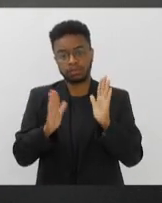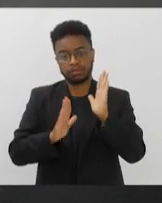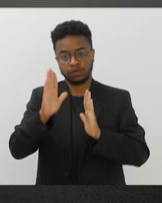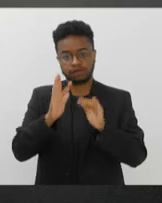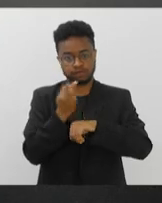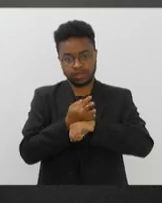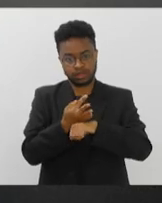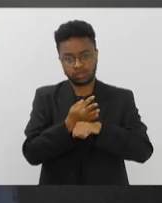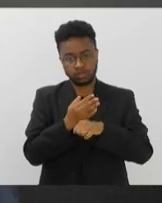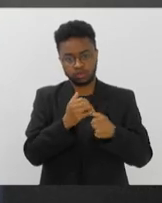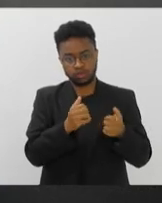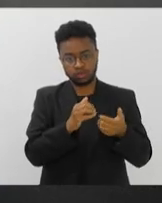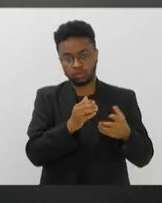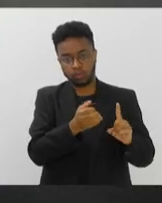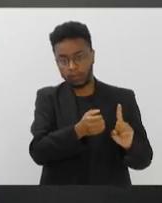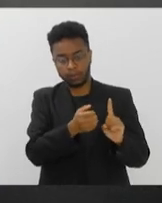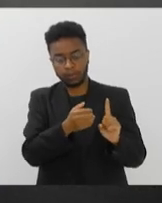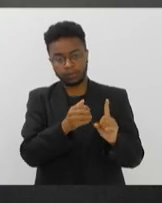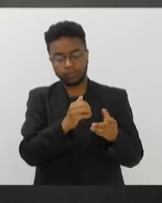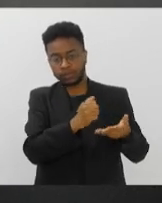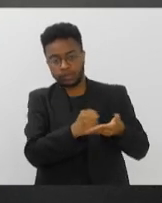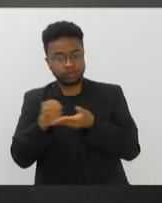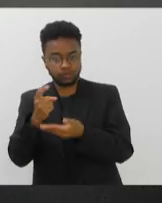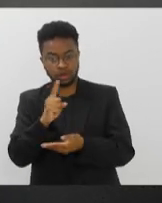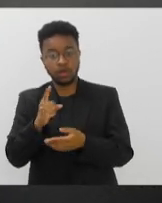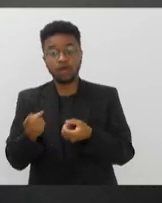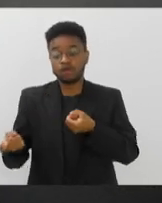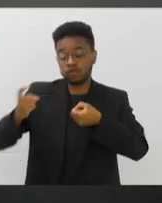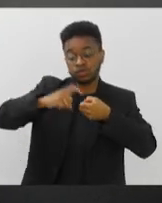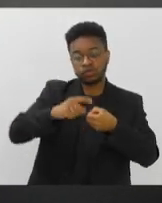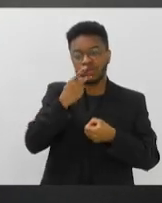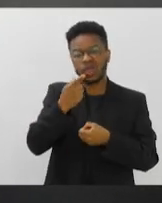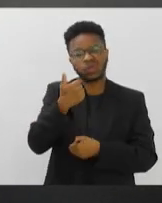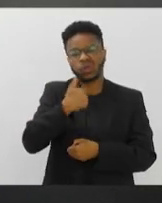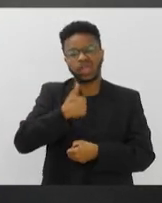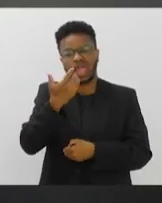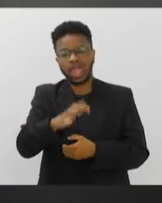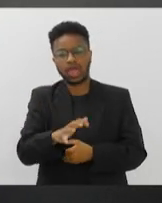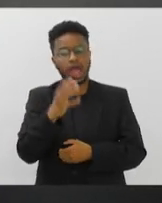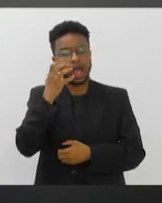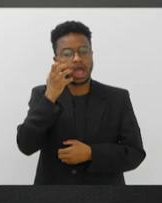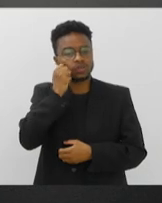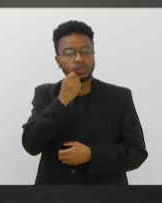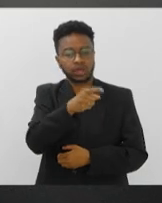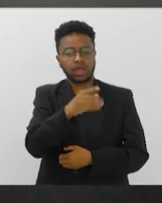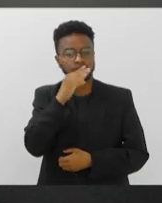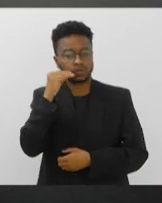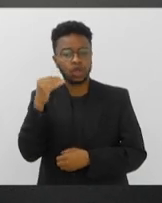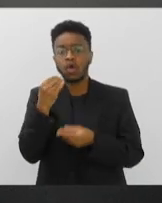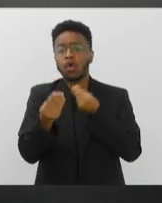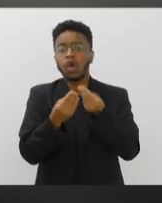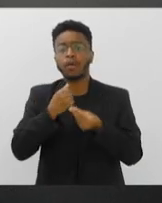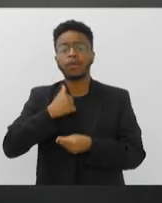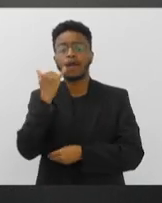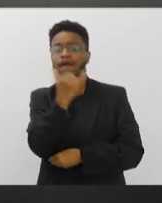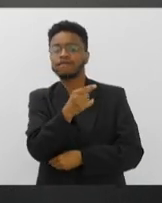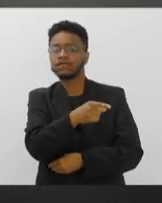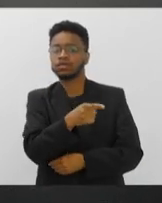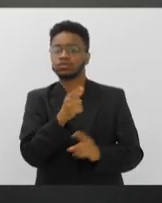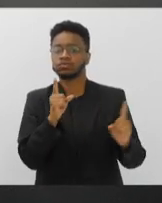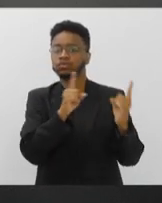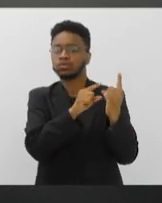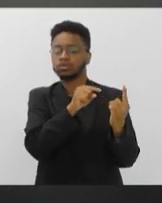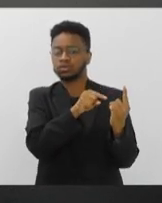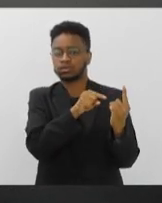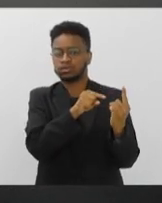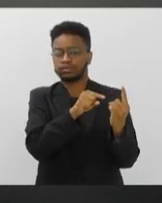adolescente voltou das férias e me disse que não quer mais adotar adolescente como eu faço para falar isso com adolescente